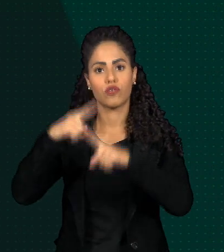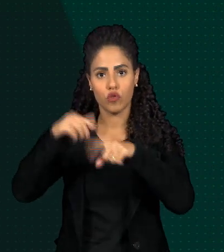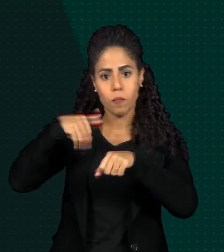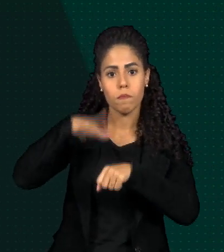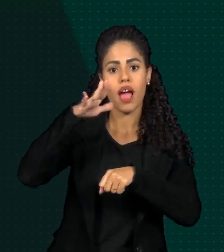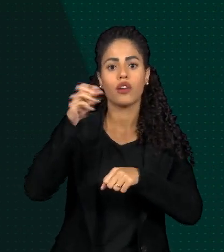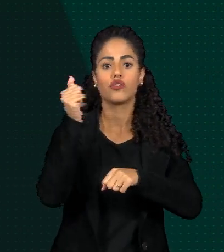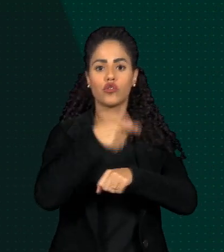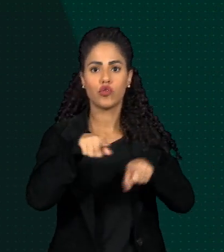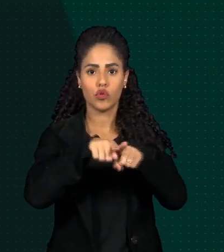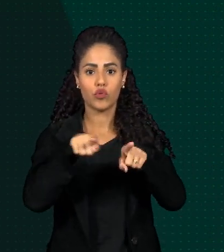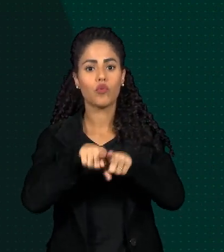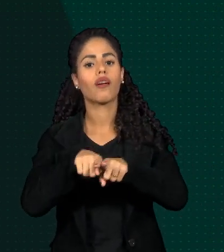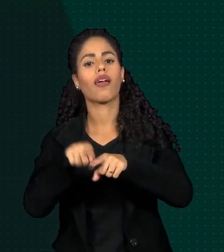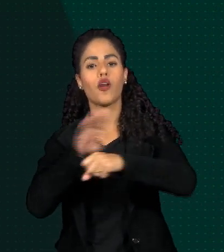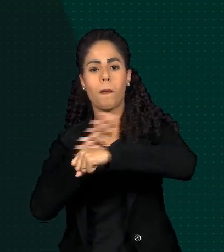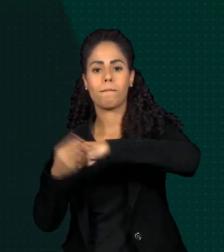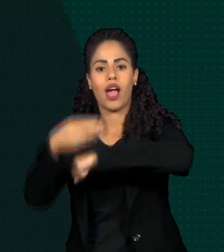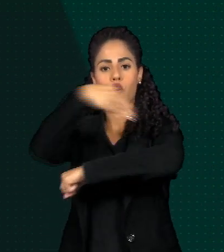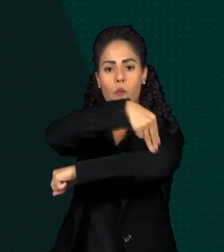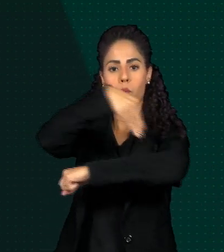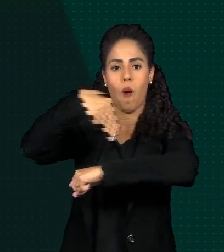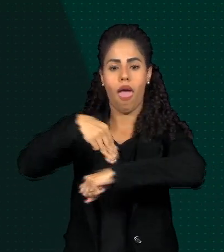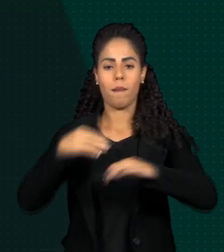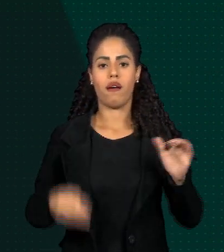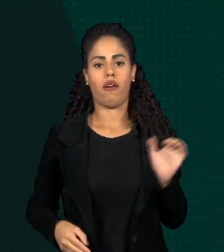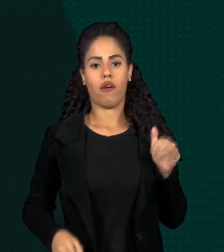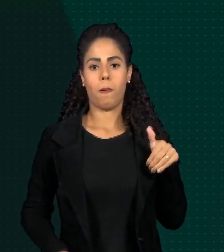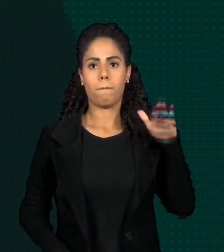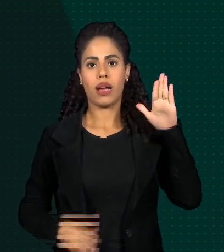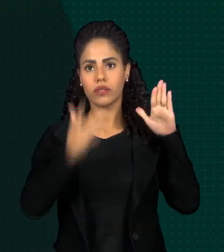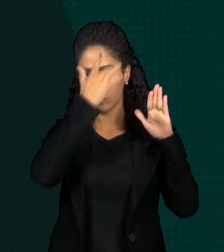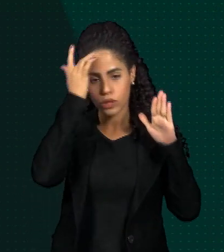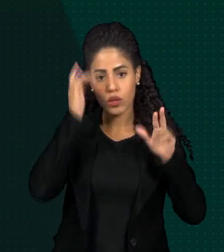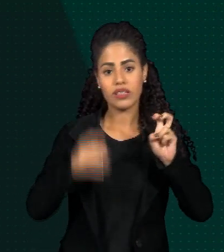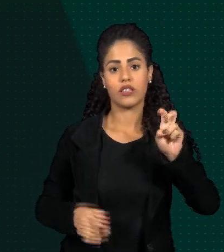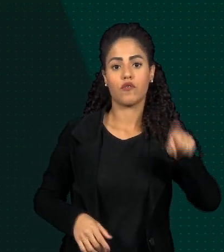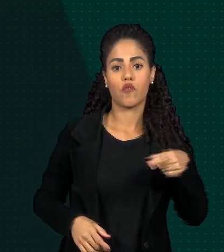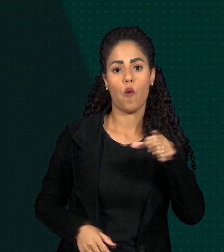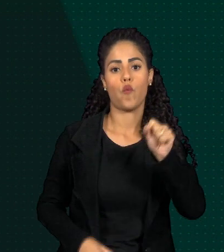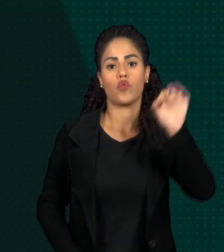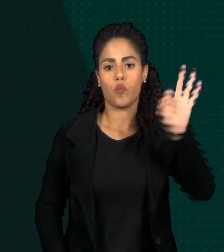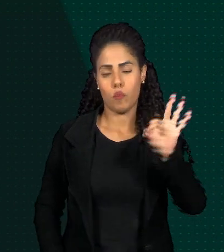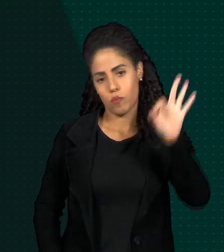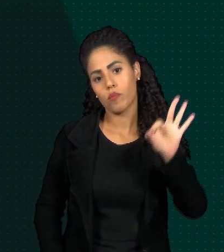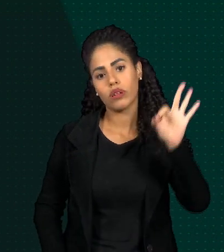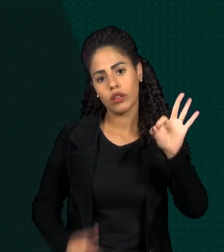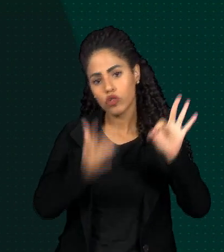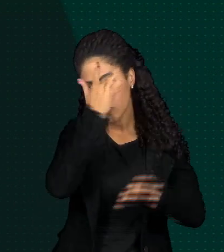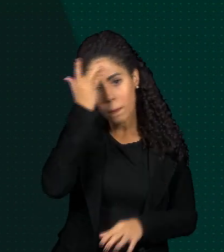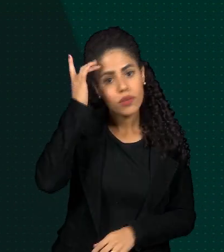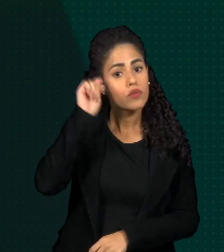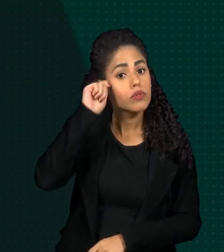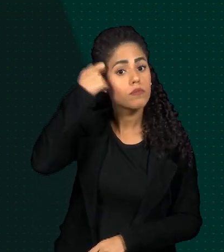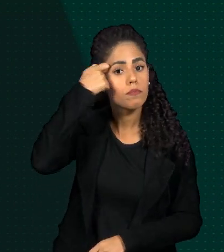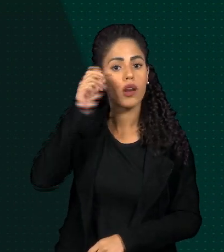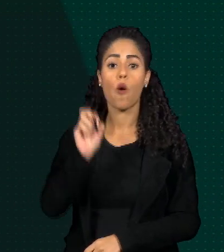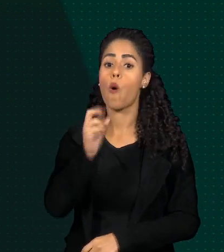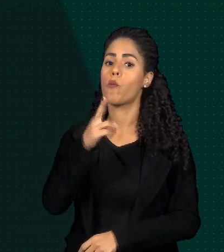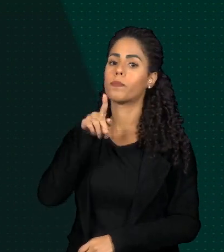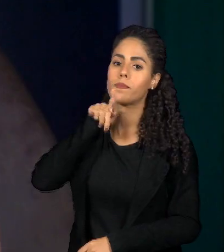que no bairro de Moema, região nobre da Zona Sul, que concentra apenas 5,8% de habitantes pretos